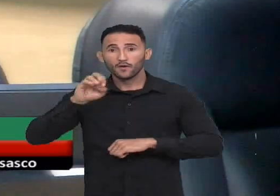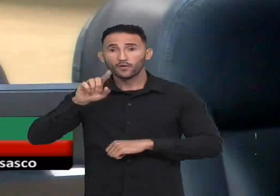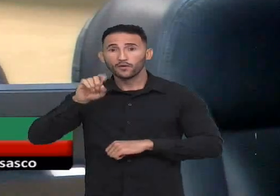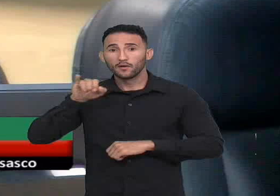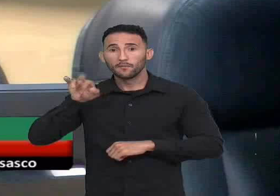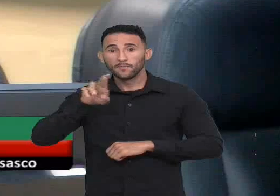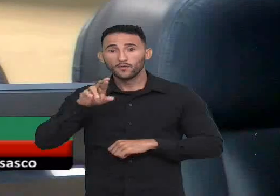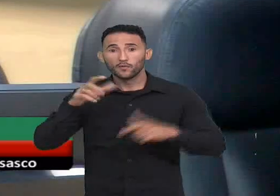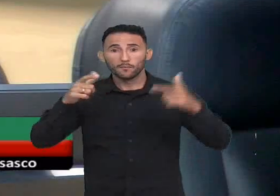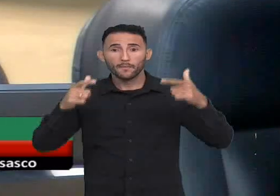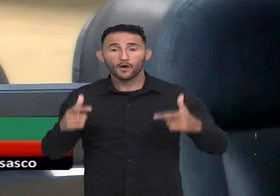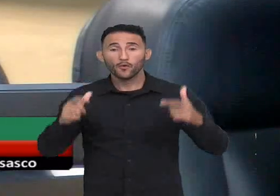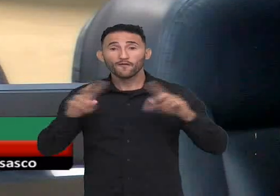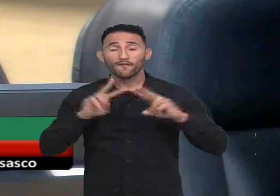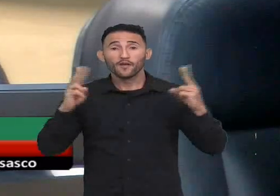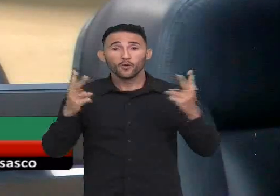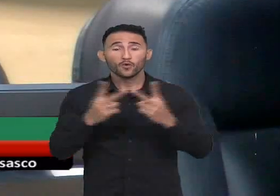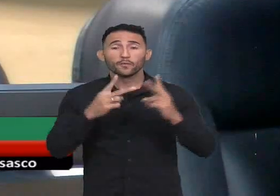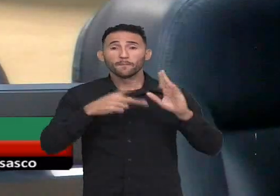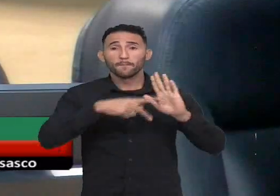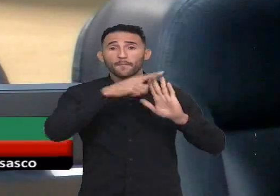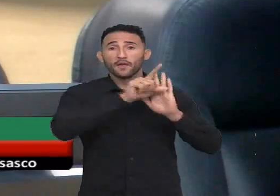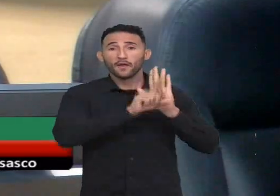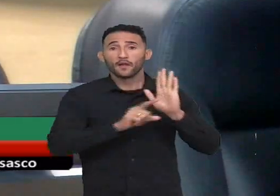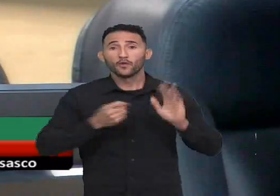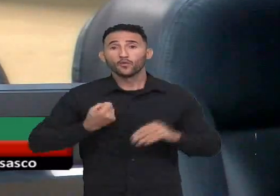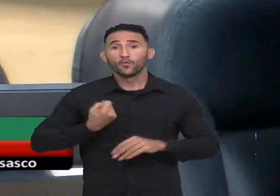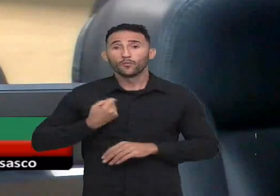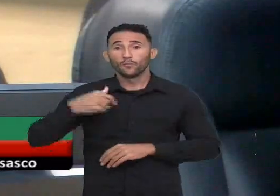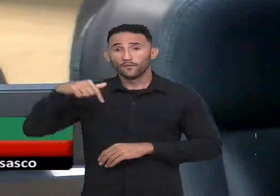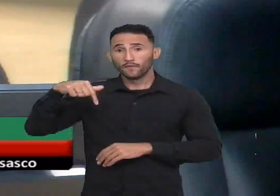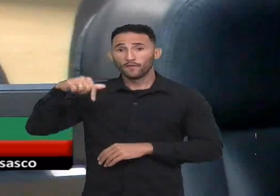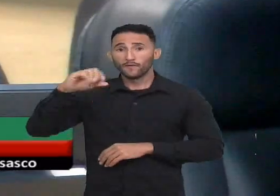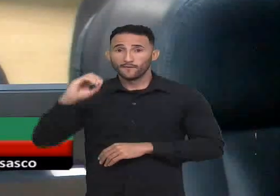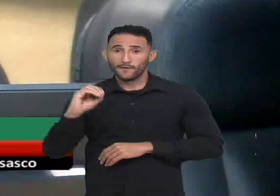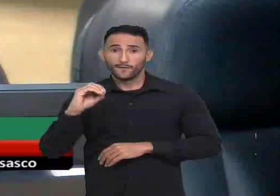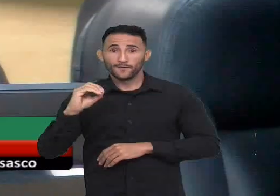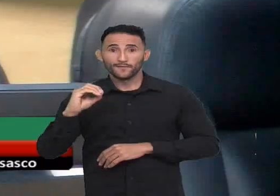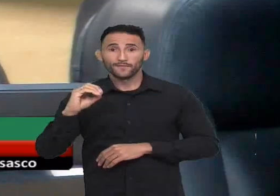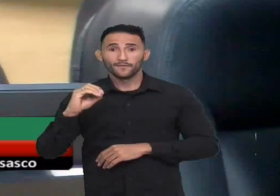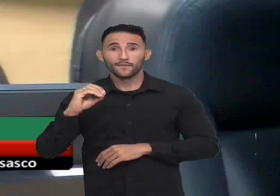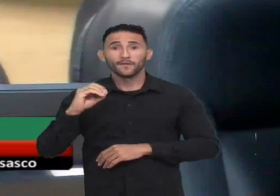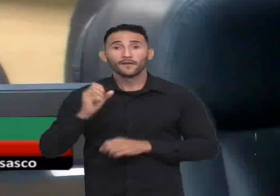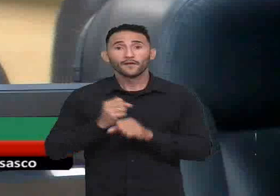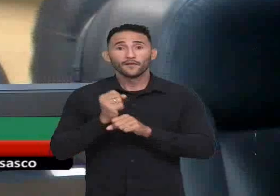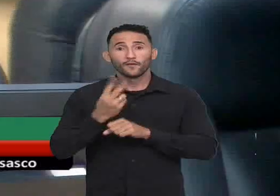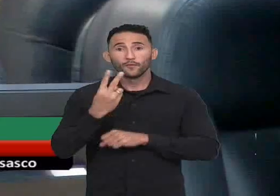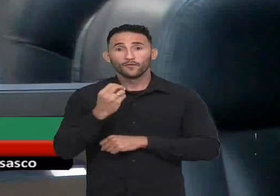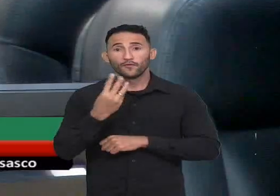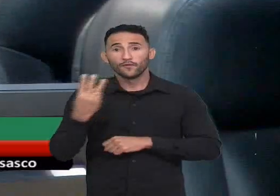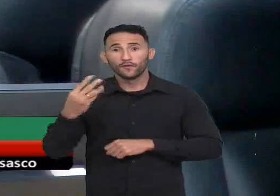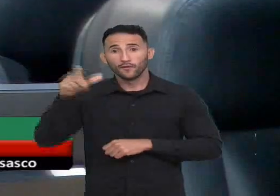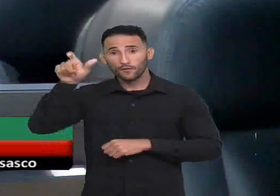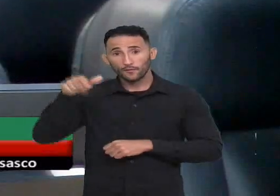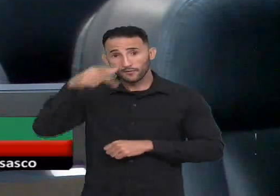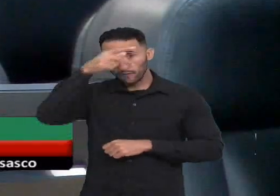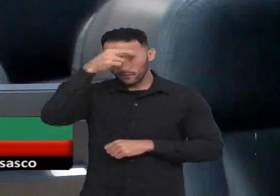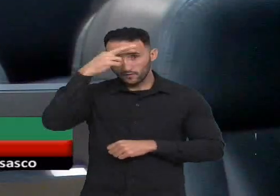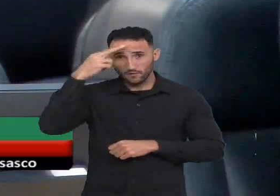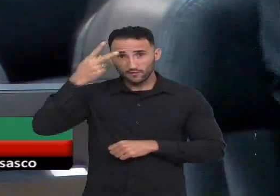no bairro Veloso. E projeto de lei número 70 de 2023, também do prefeito do município de